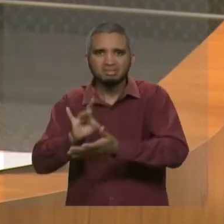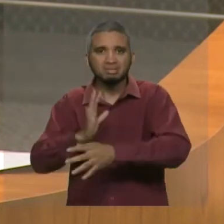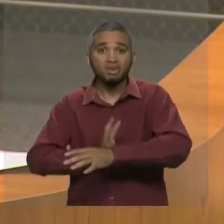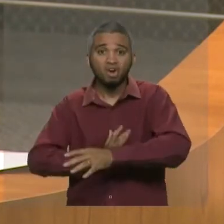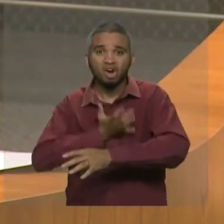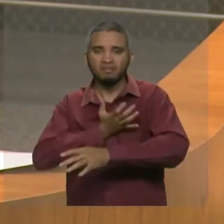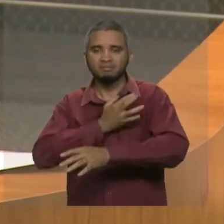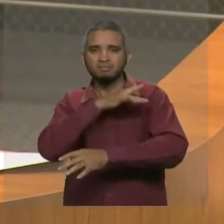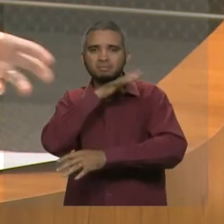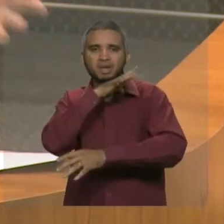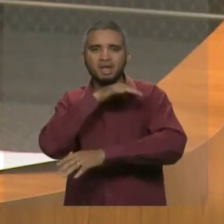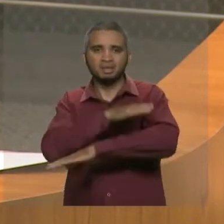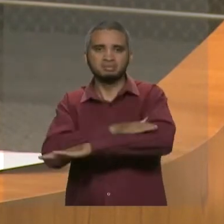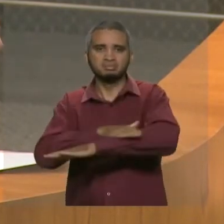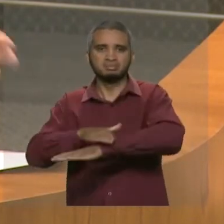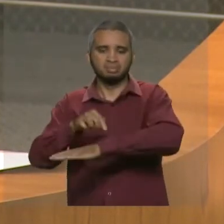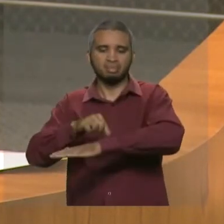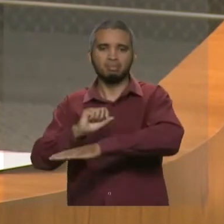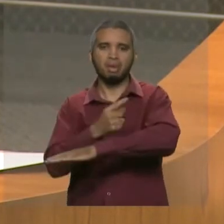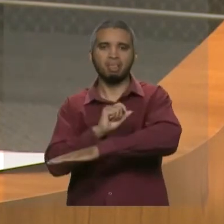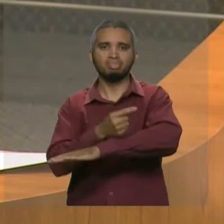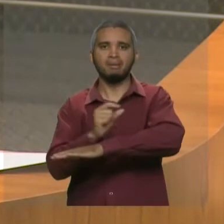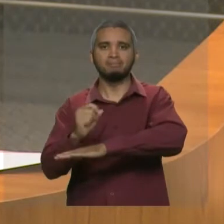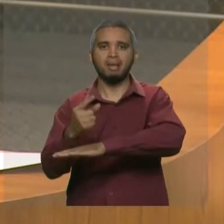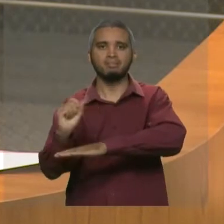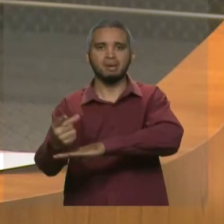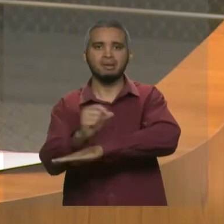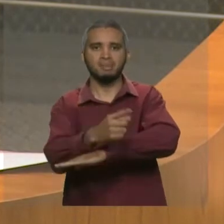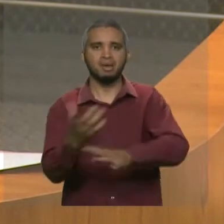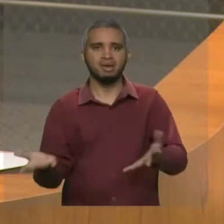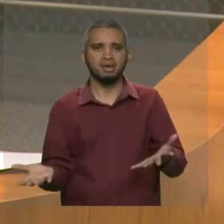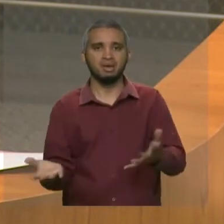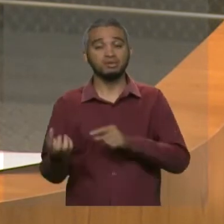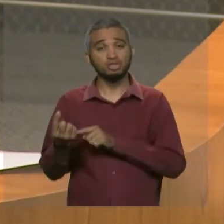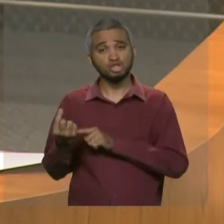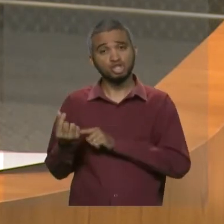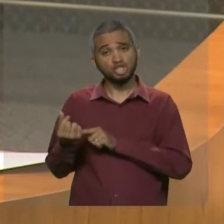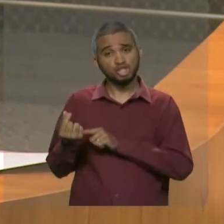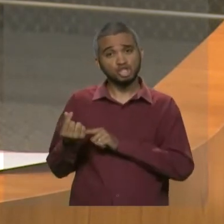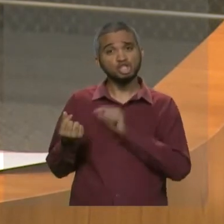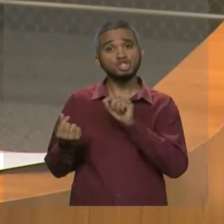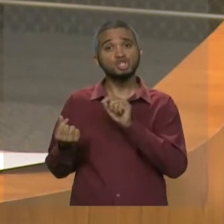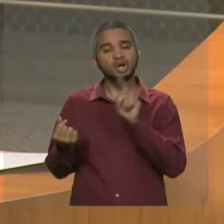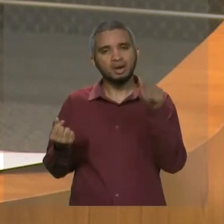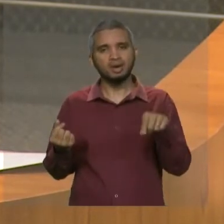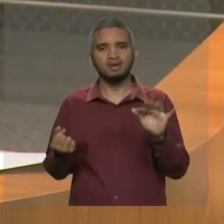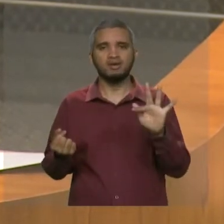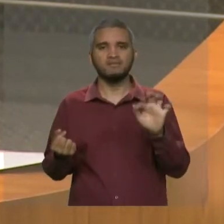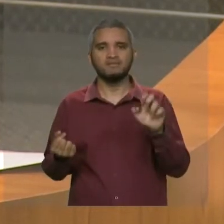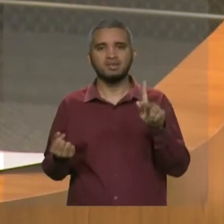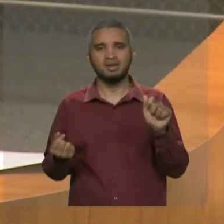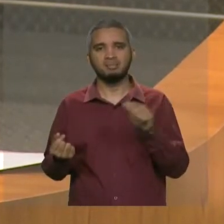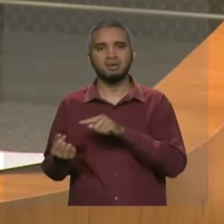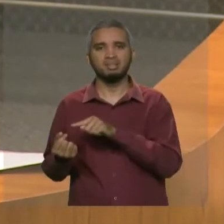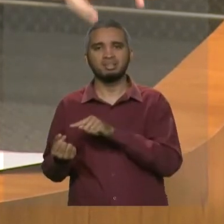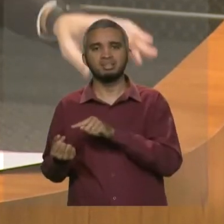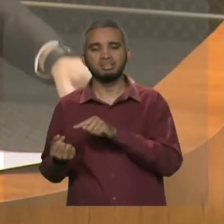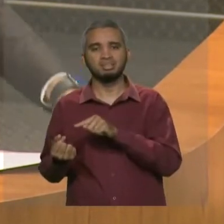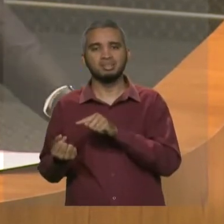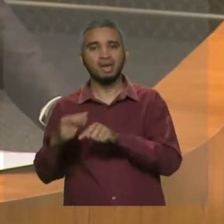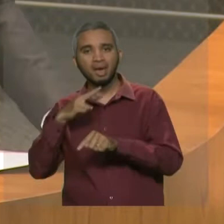Com esse dinheiro dos aposentadinhos, ó. Em vez dele colocar, ele pegava e despejava lá nas obras lá eleitoreiras dele.